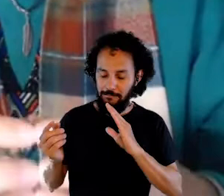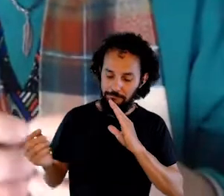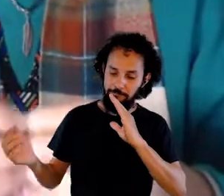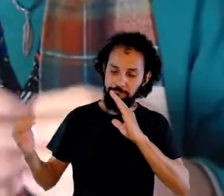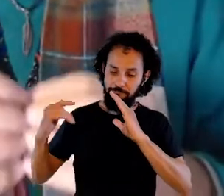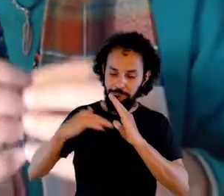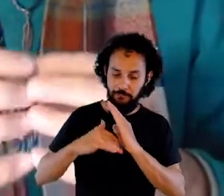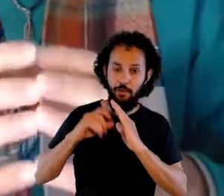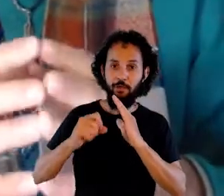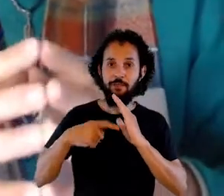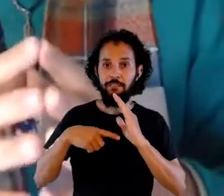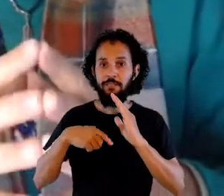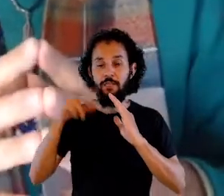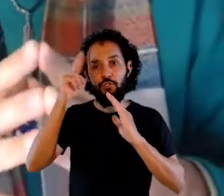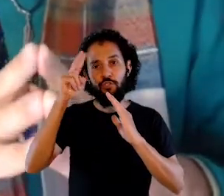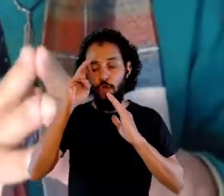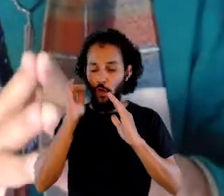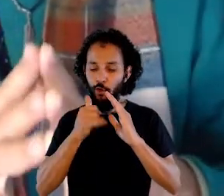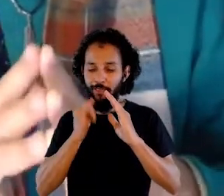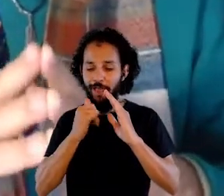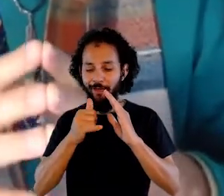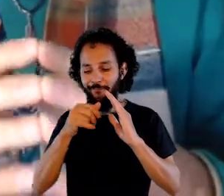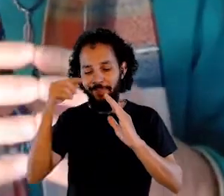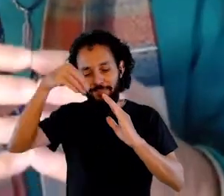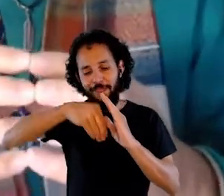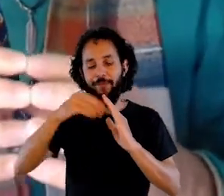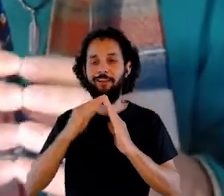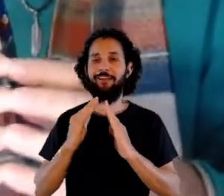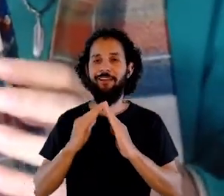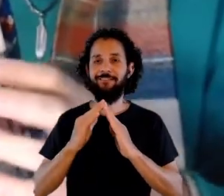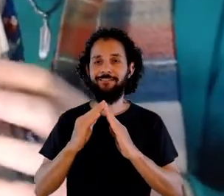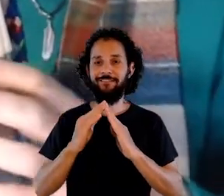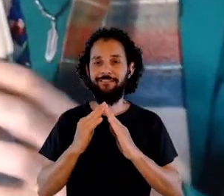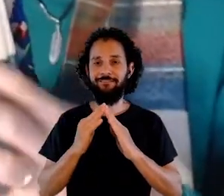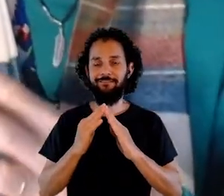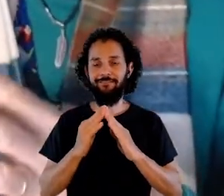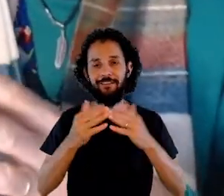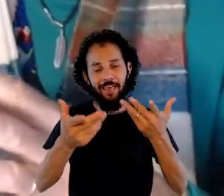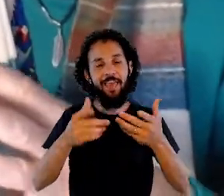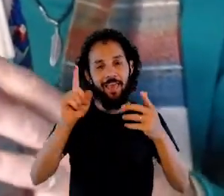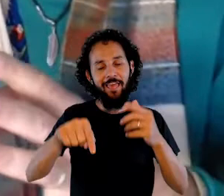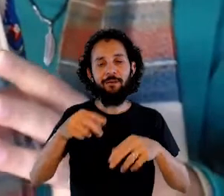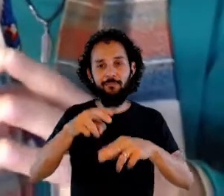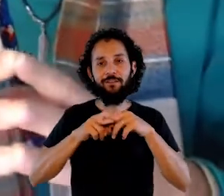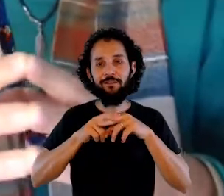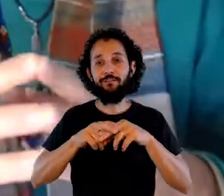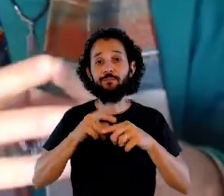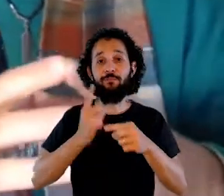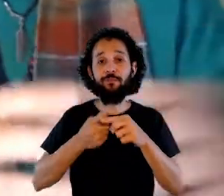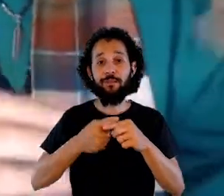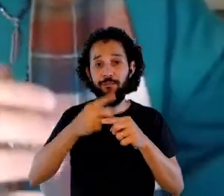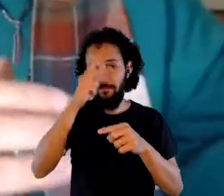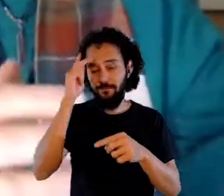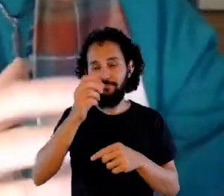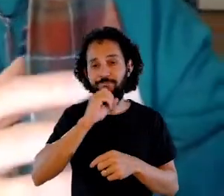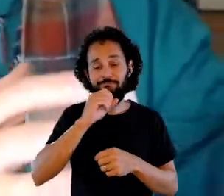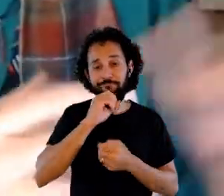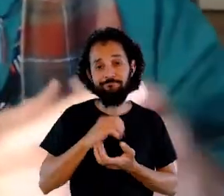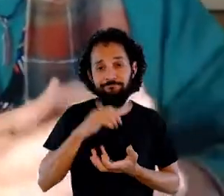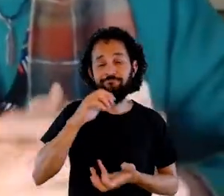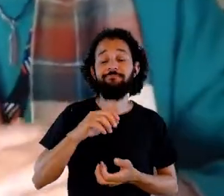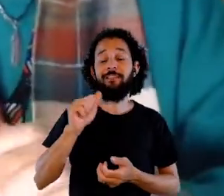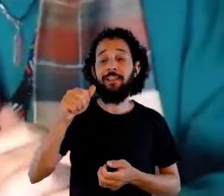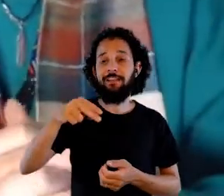história. Né? Que é onde mais apareciam, que geralmente eram as pessoas mais velhas, eram os anciãos. Esse